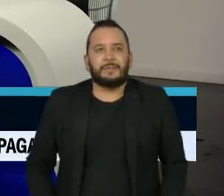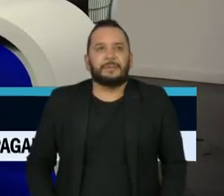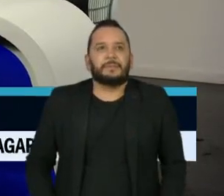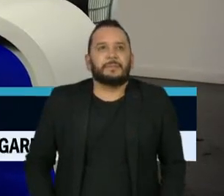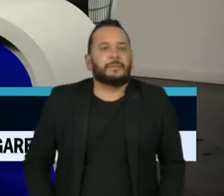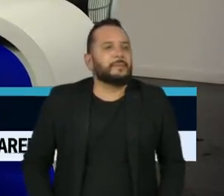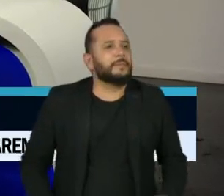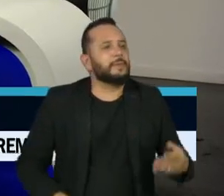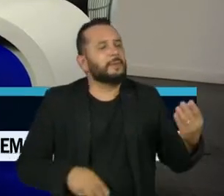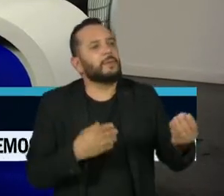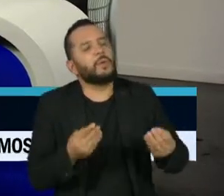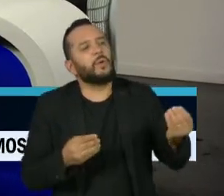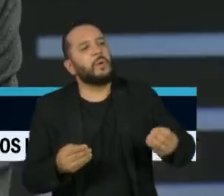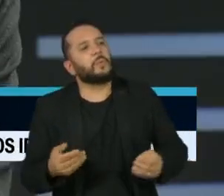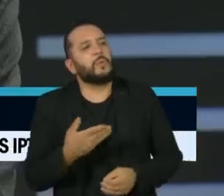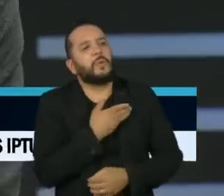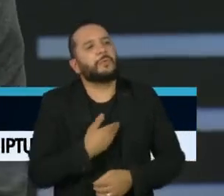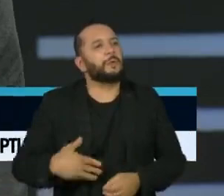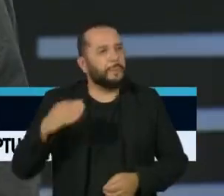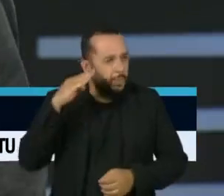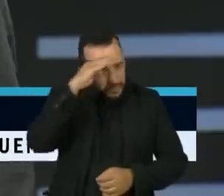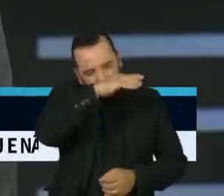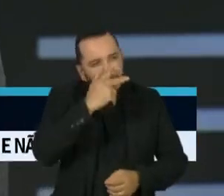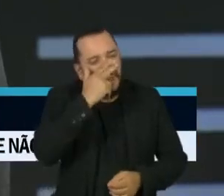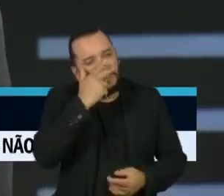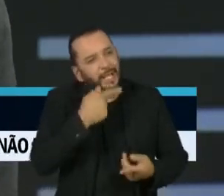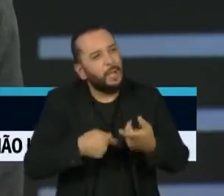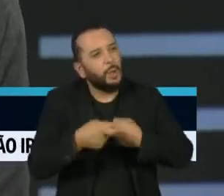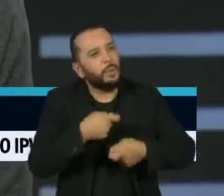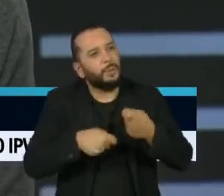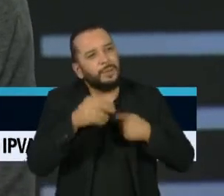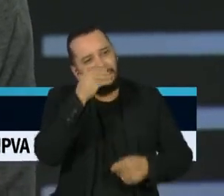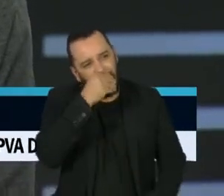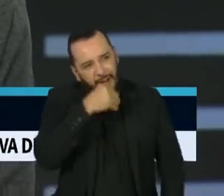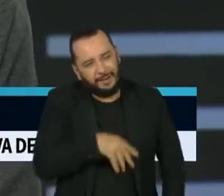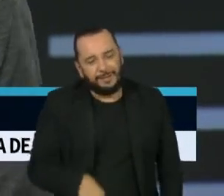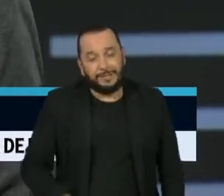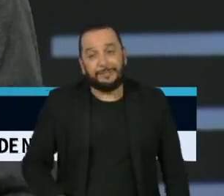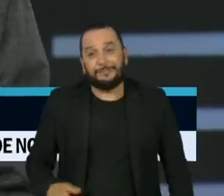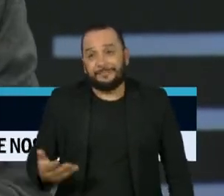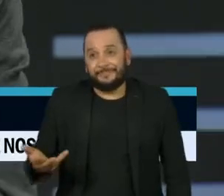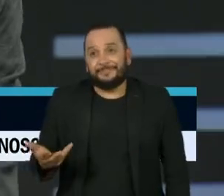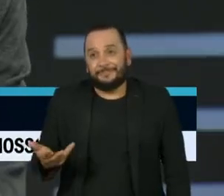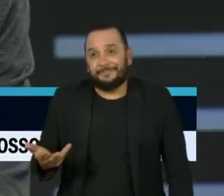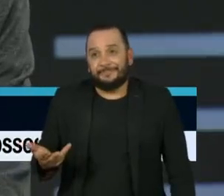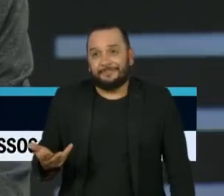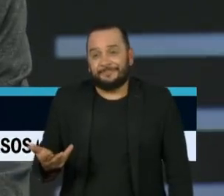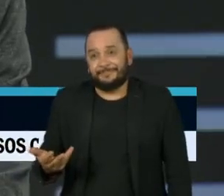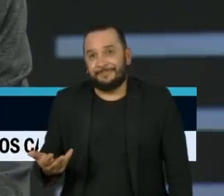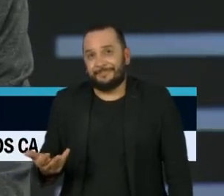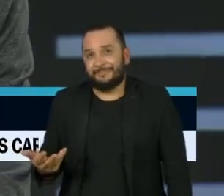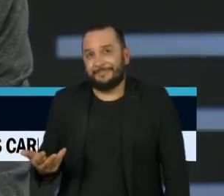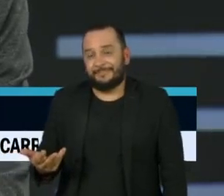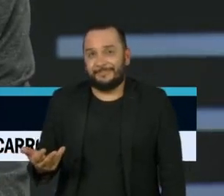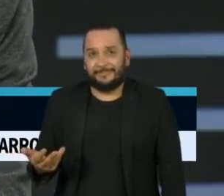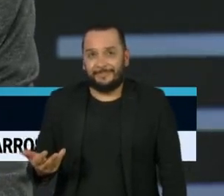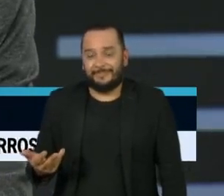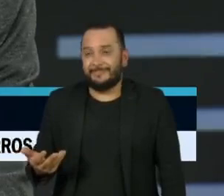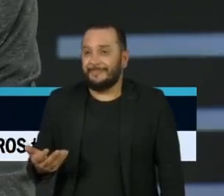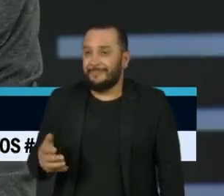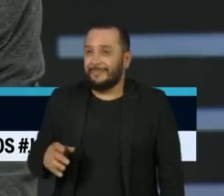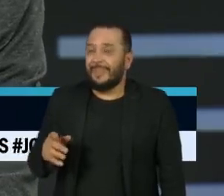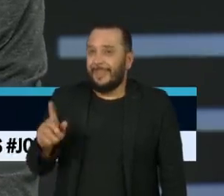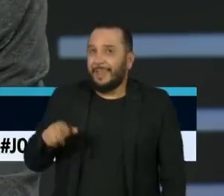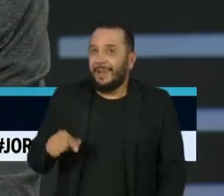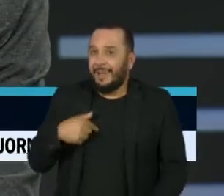da economia fraca? Acho que é, inclusive, já estava nos jornais que era uma estratégia